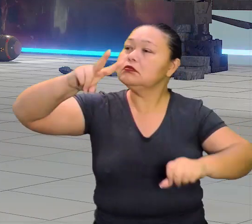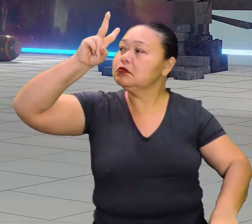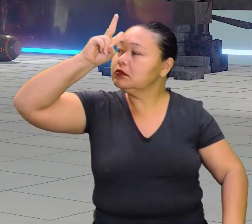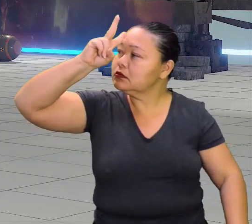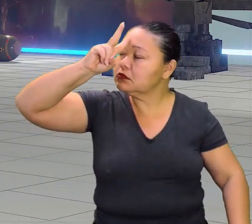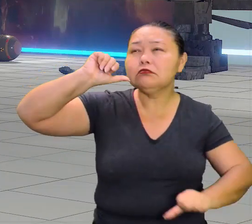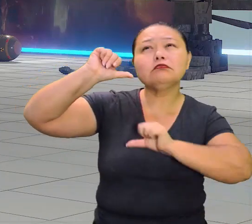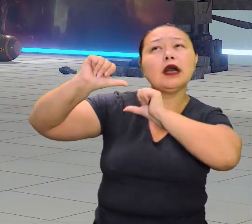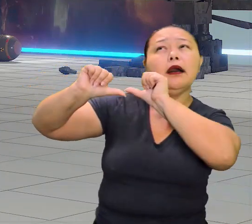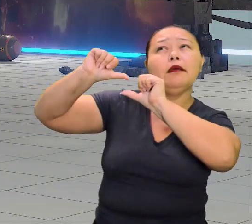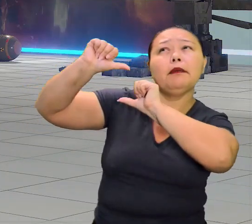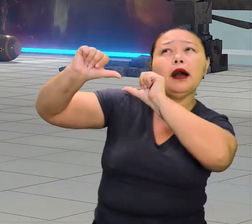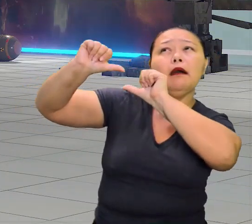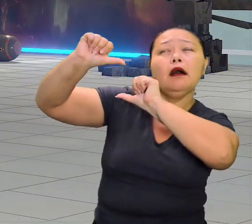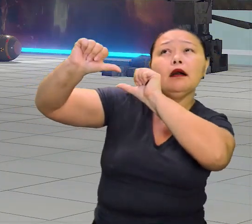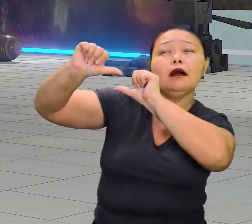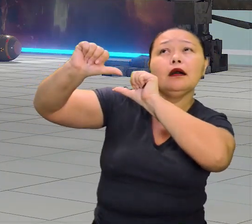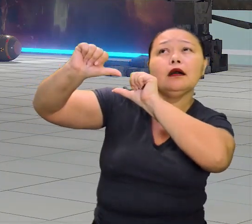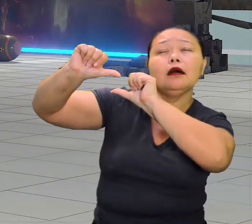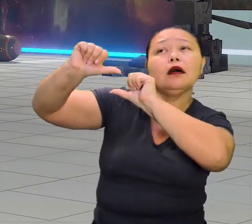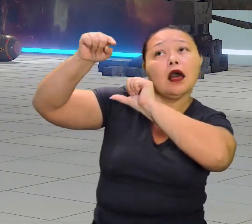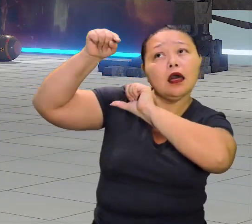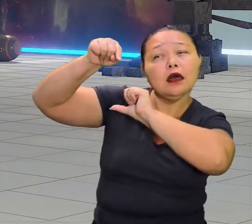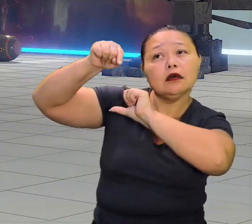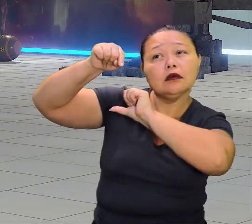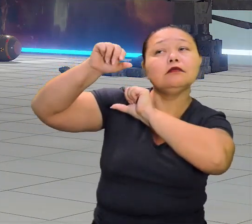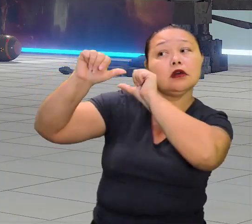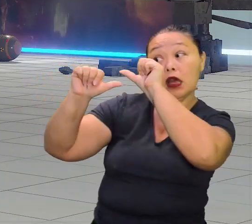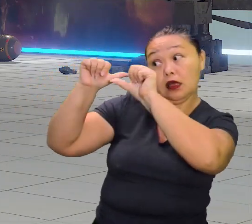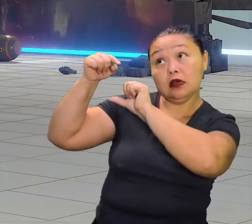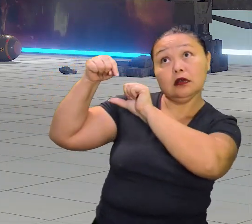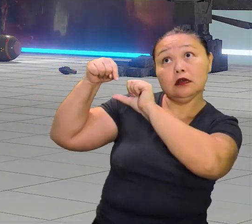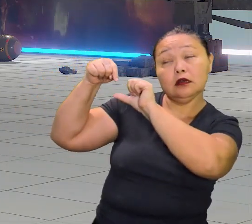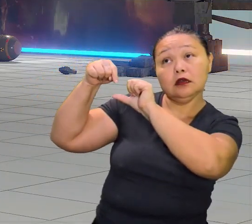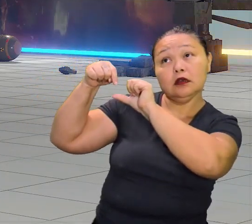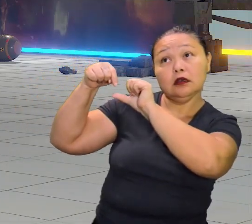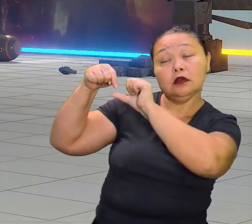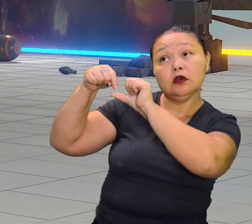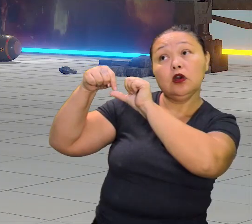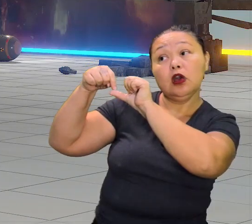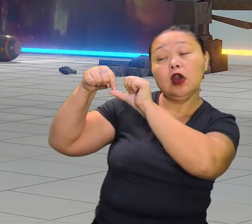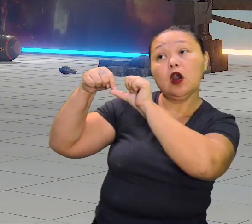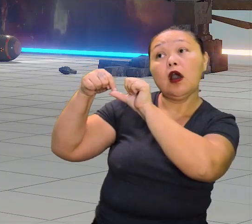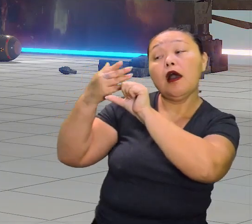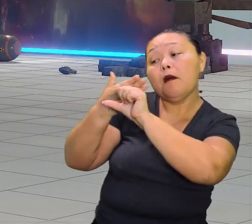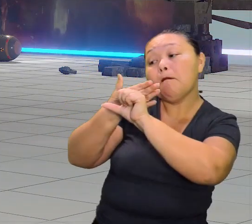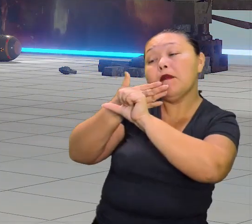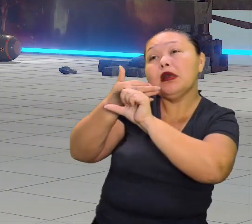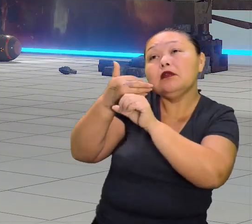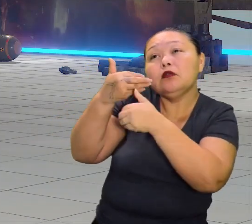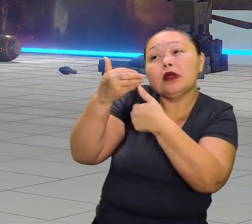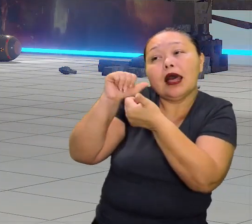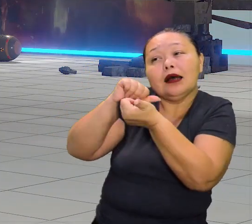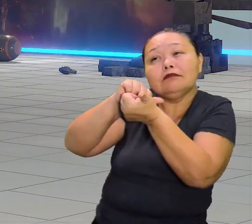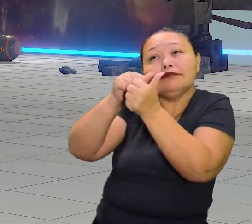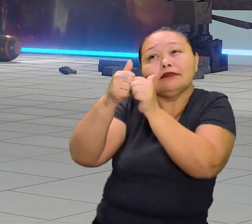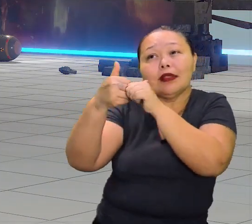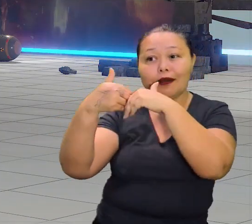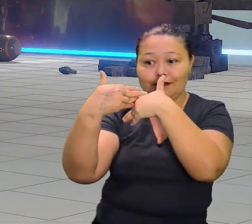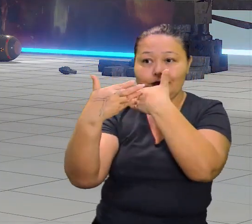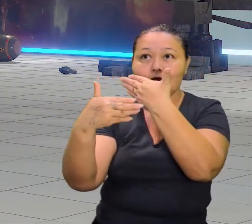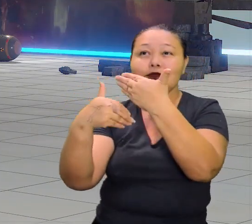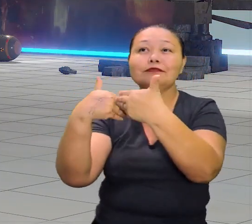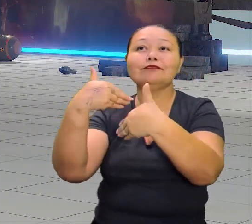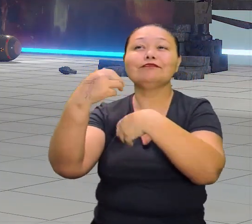história, e essas transformações, elas foram melhoradas com o